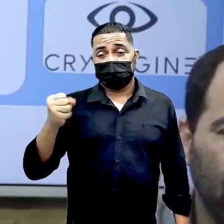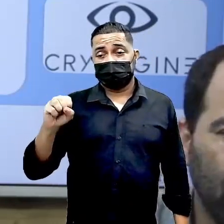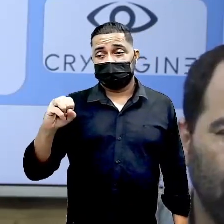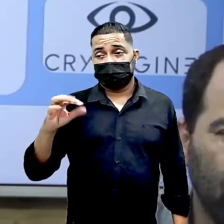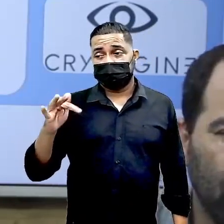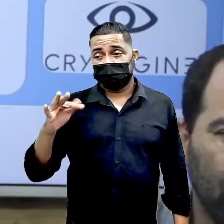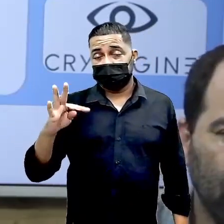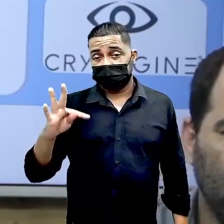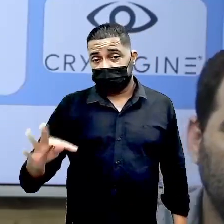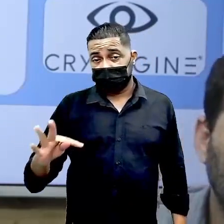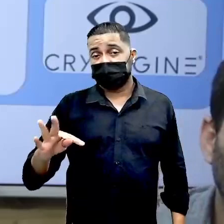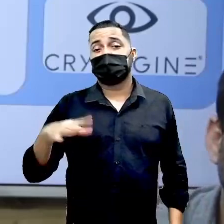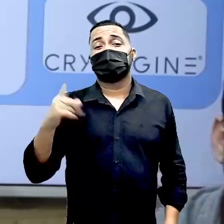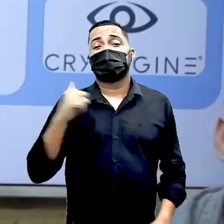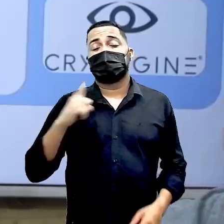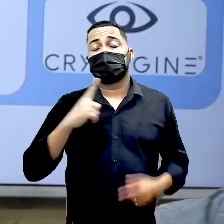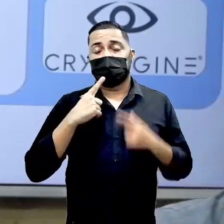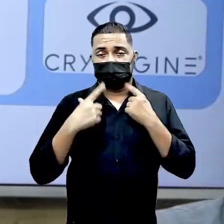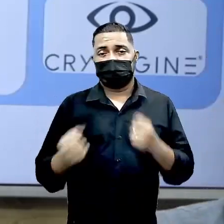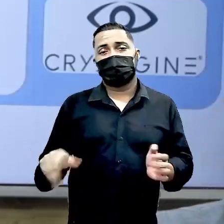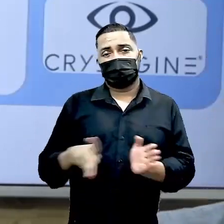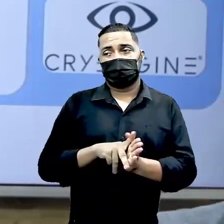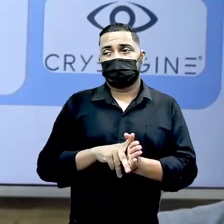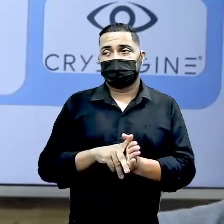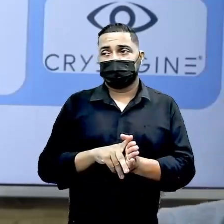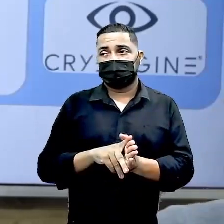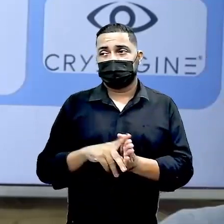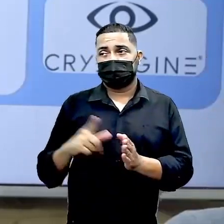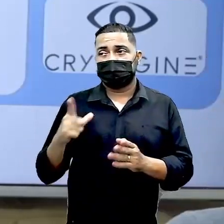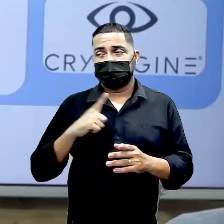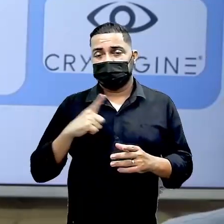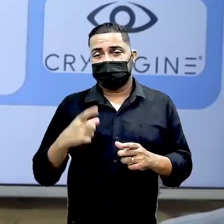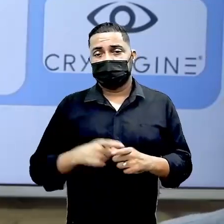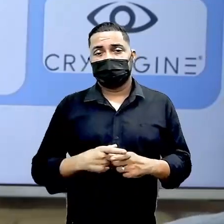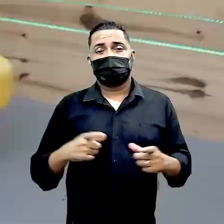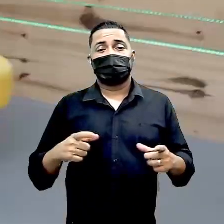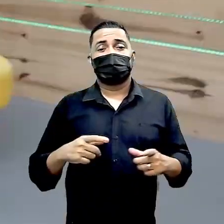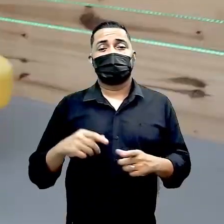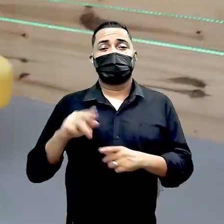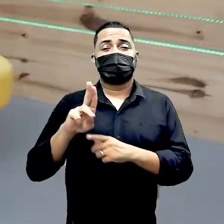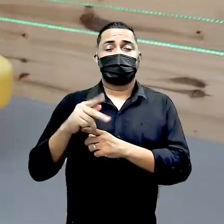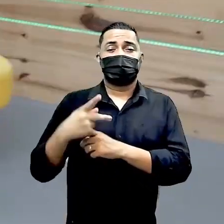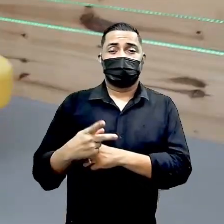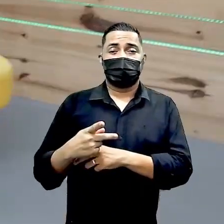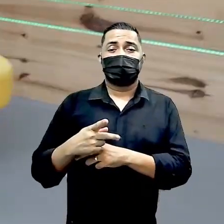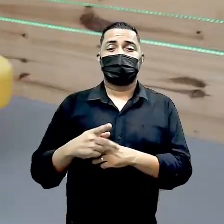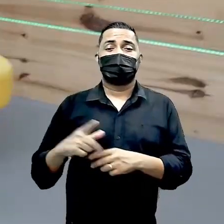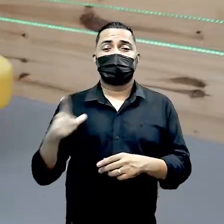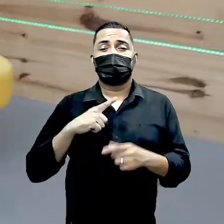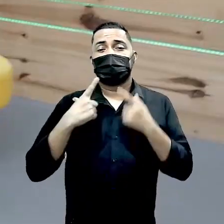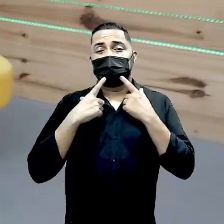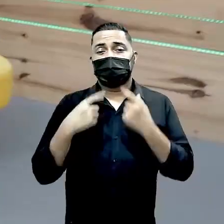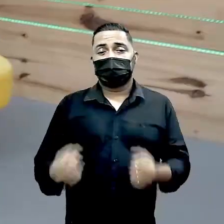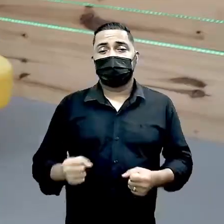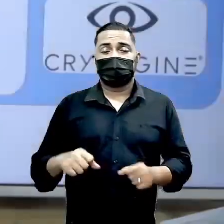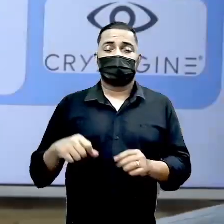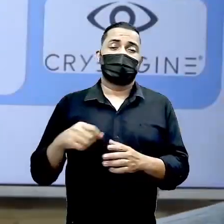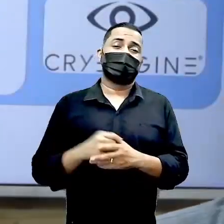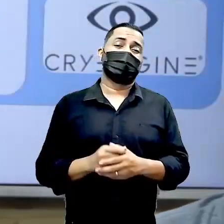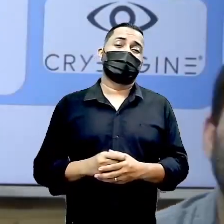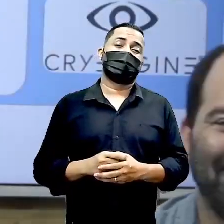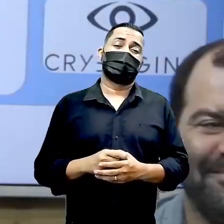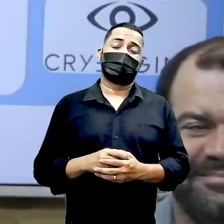dele. Então, eles têm um amplo, né, recurso de linguagem, de